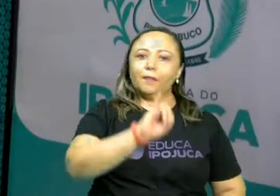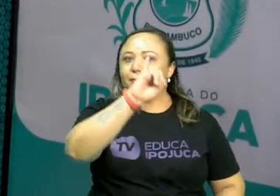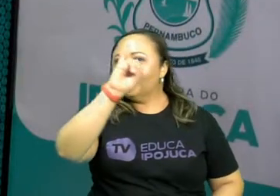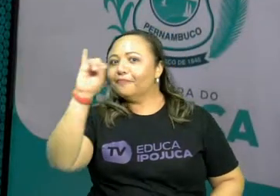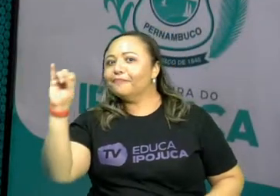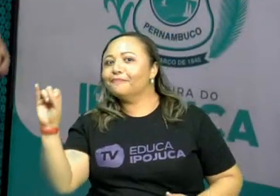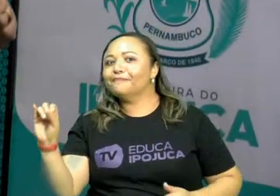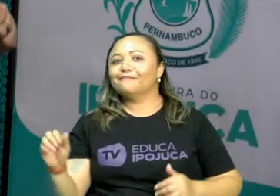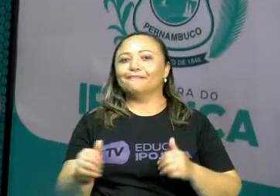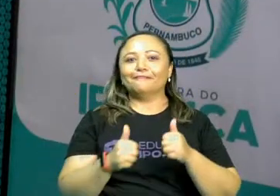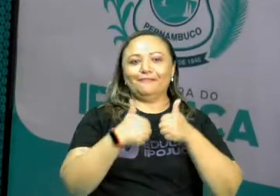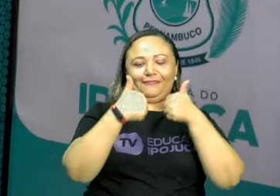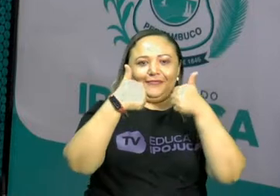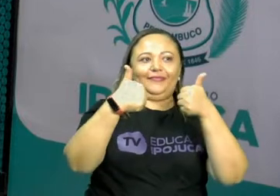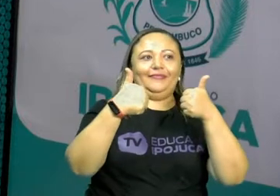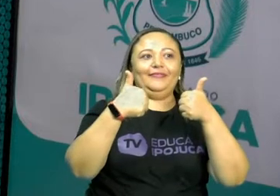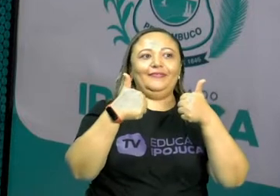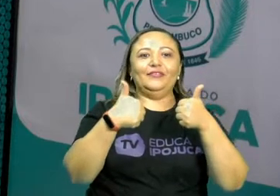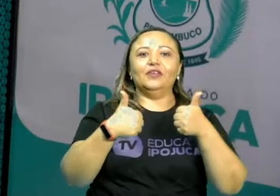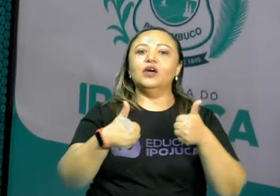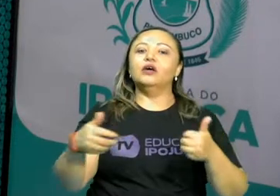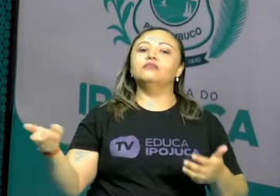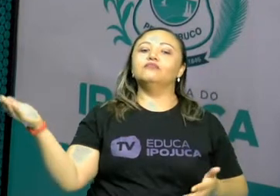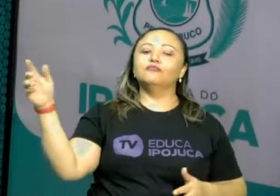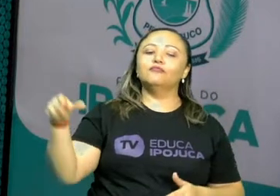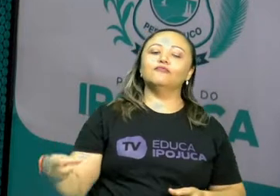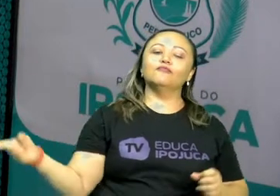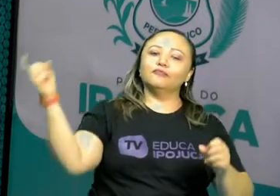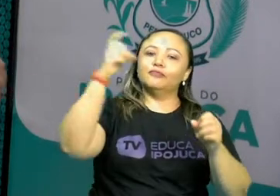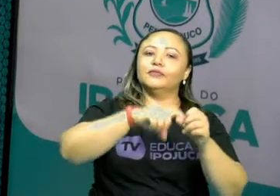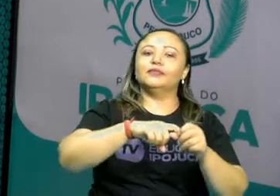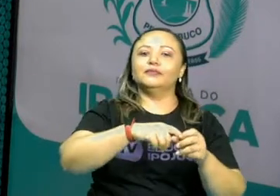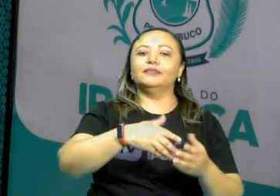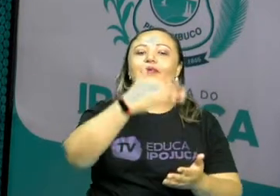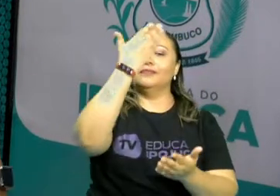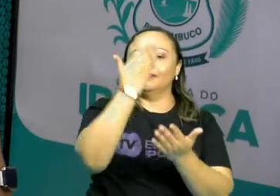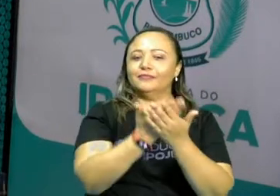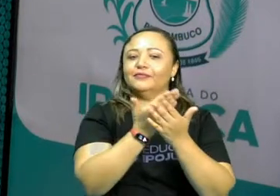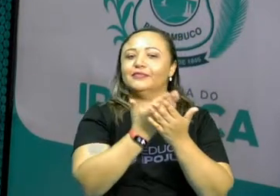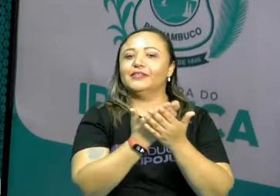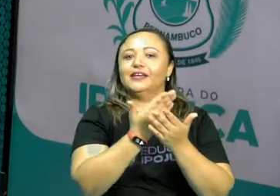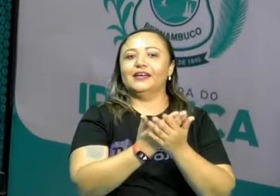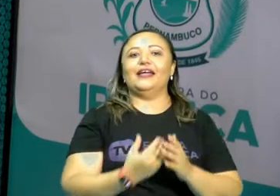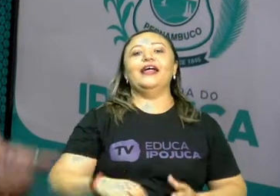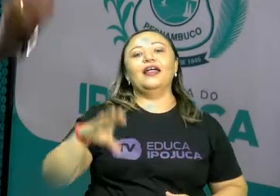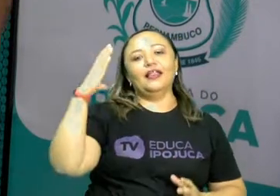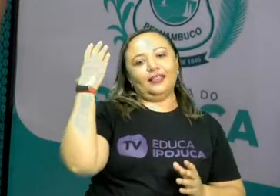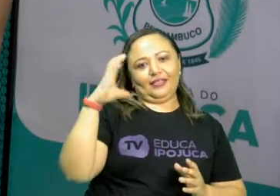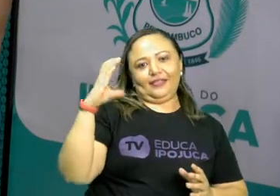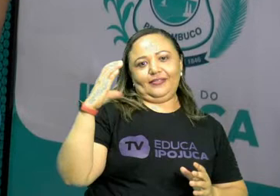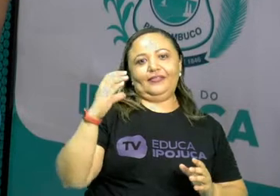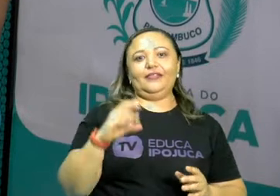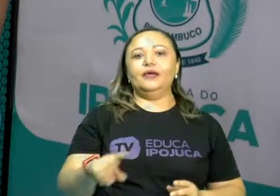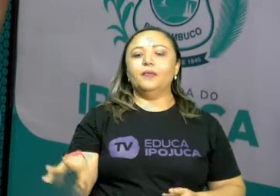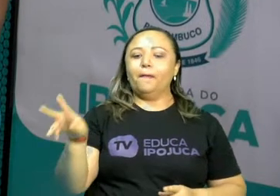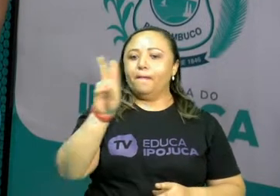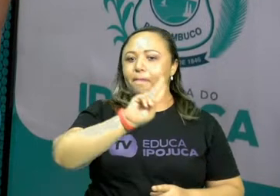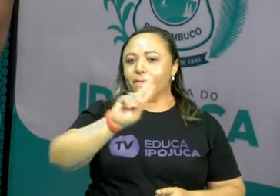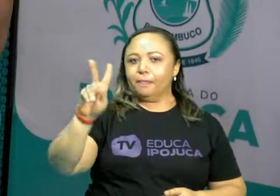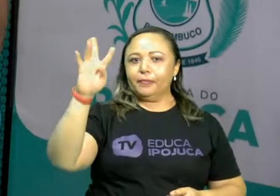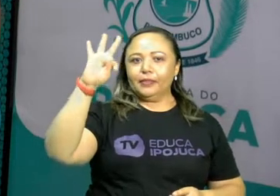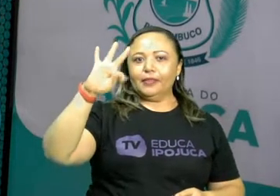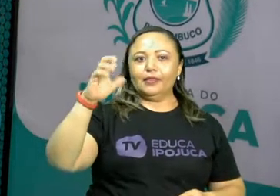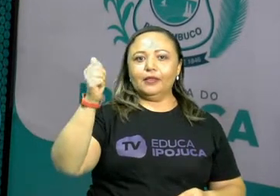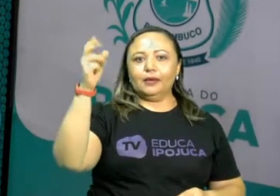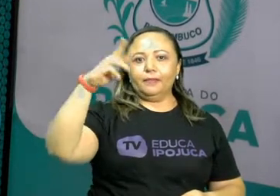Oi, gente, tudo bem? Estamos de volta aí para mais aula de ciências. Meu nome é Tamara